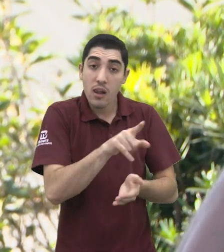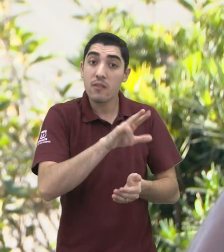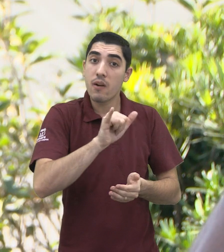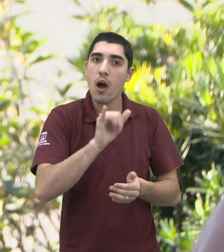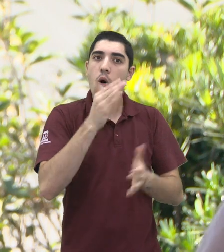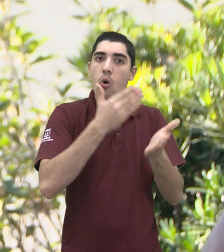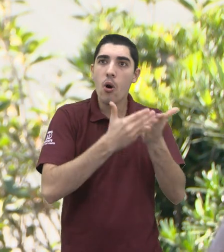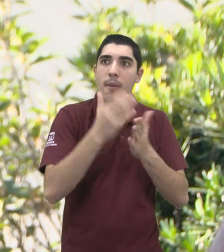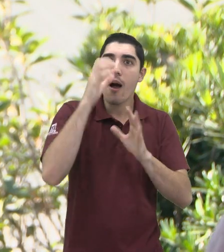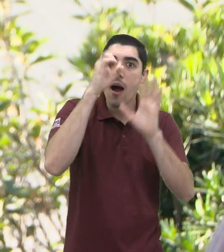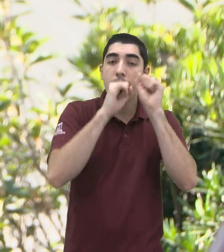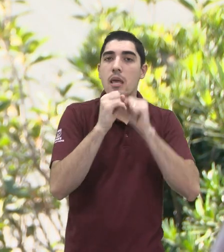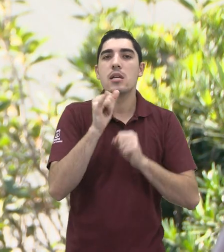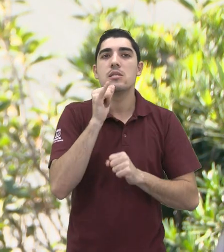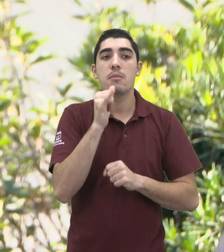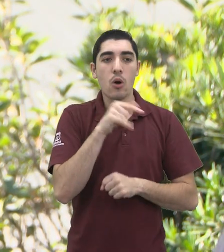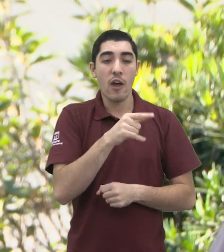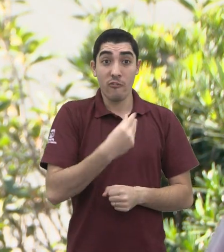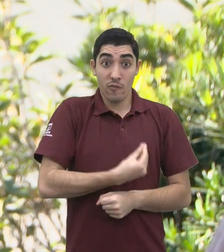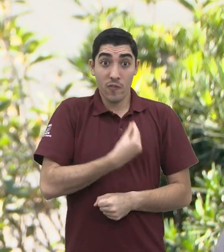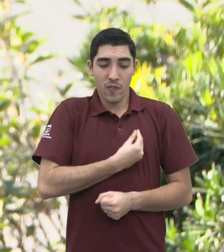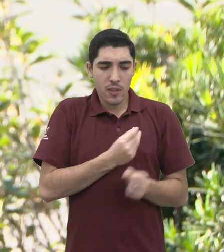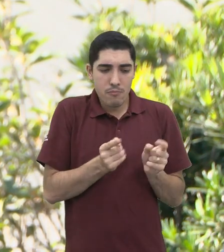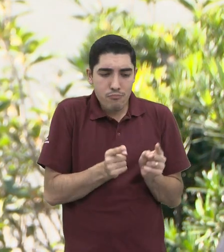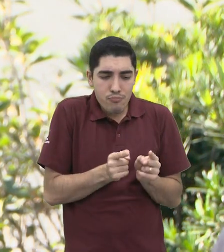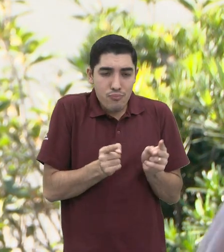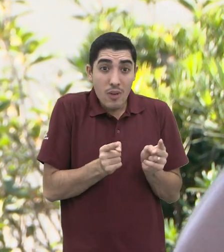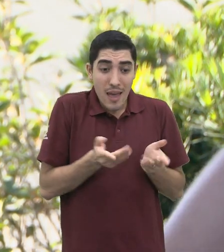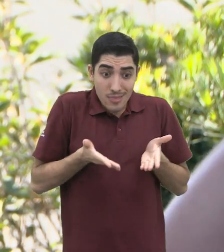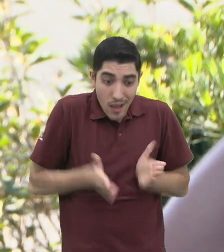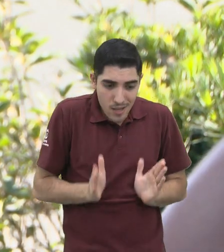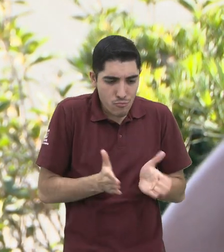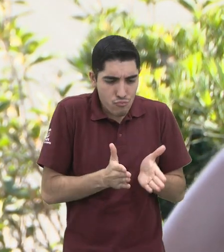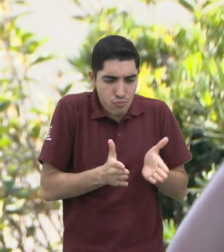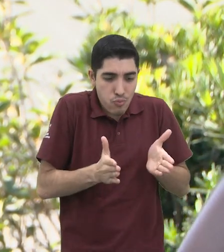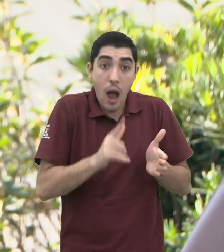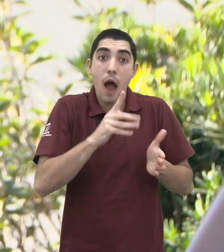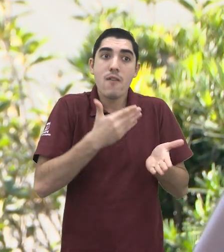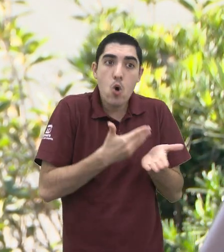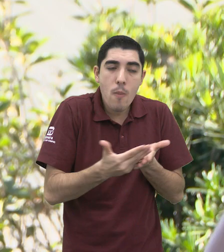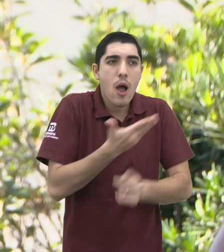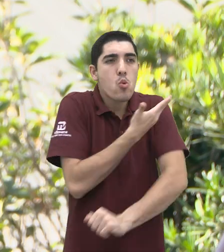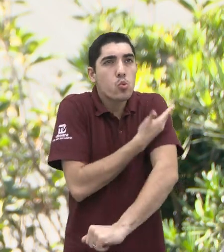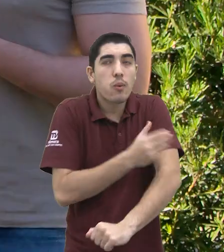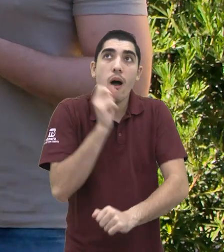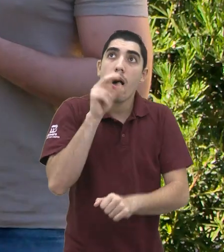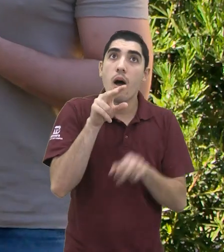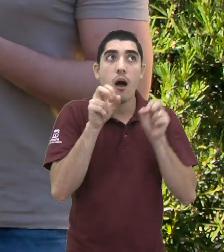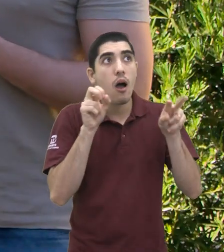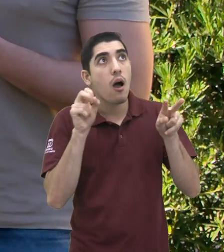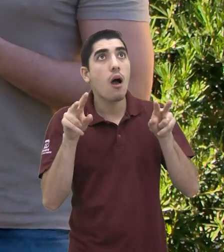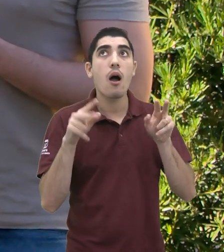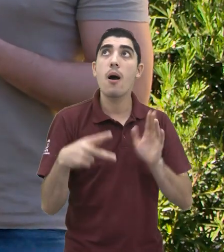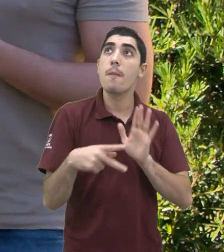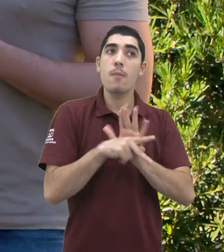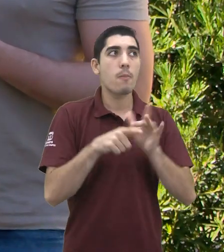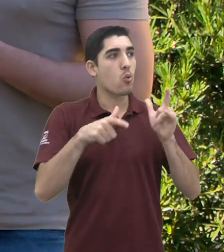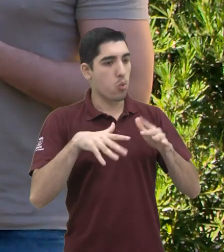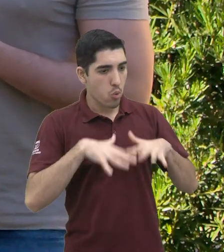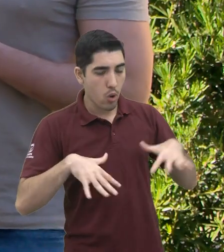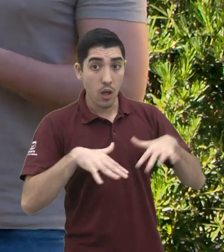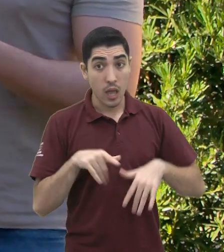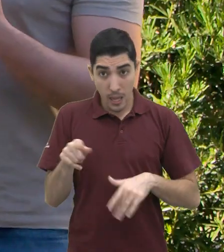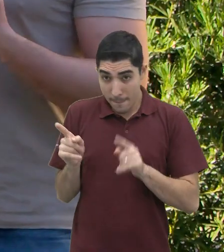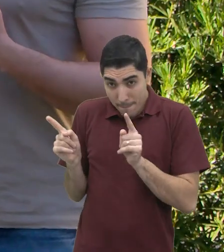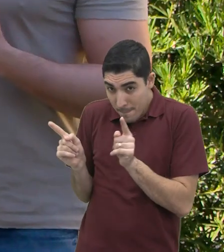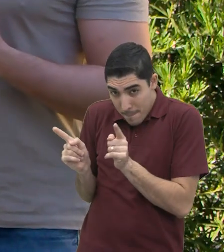que eles têm nos primeiros dias, nos primeiros momentos da vida dele, que eles se acostumam com o que eles veem, quem eles são, aonde eles